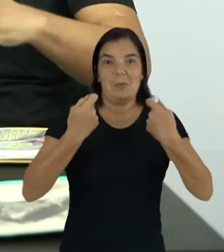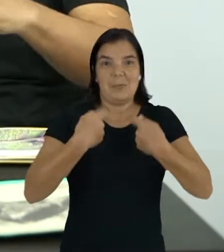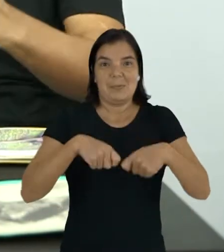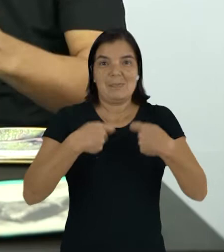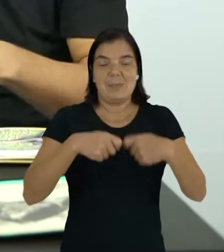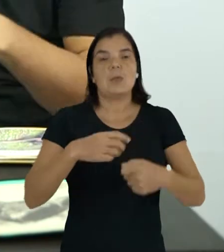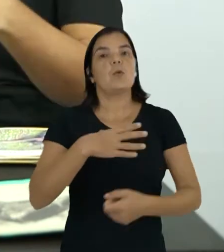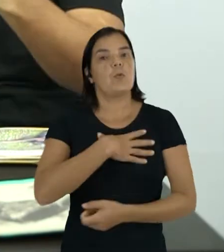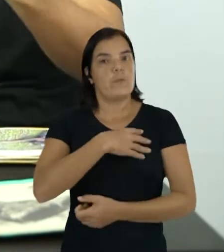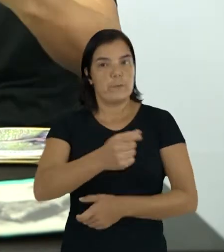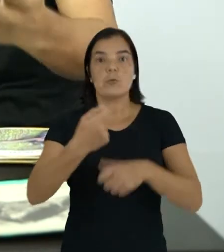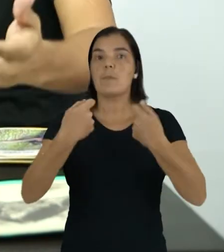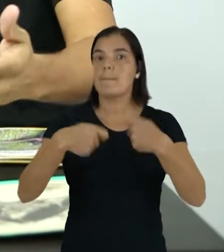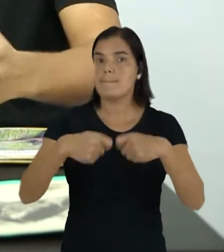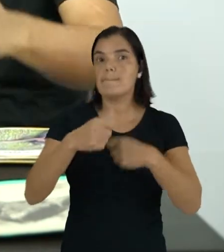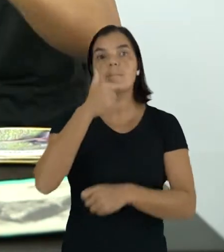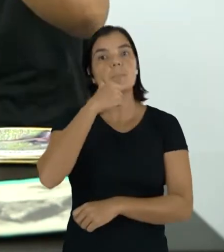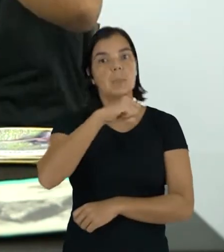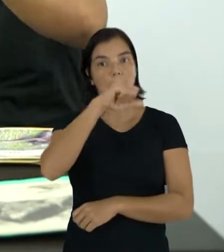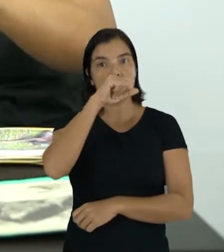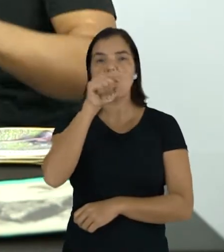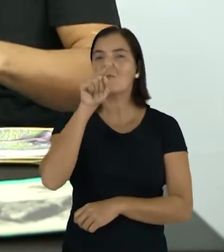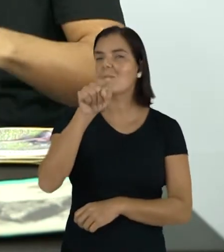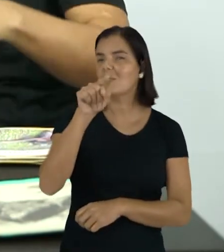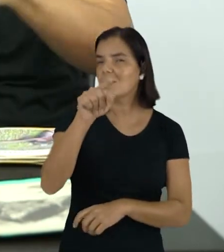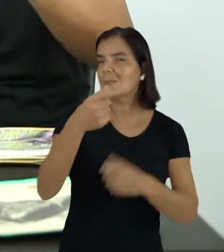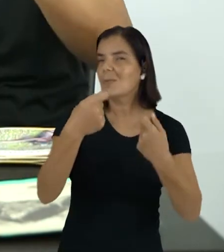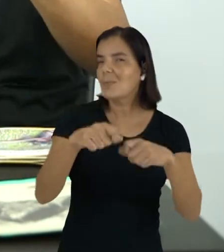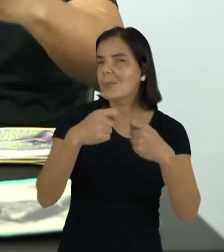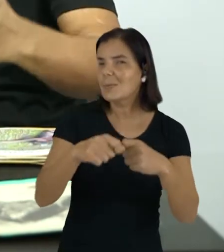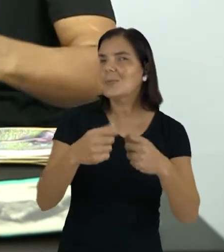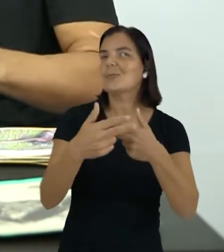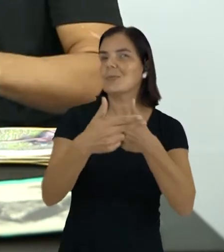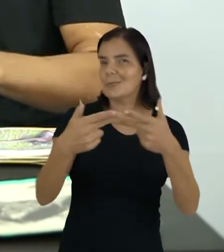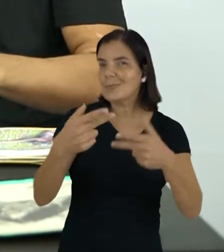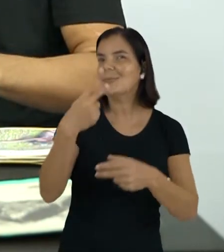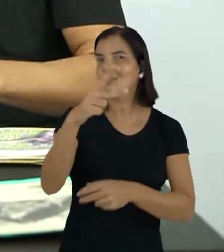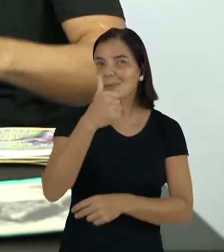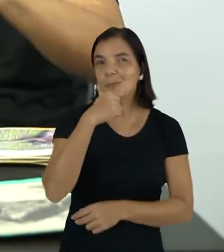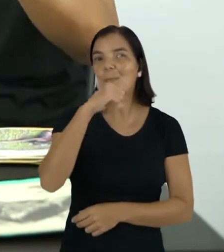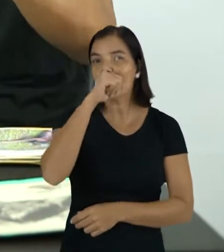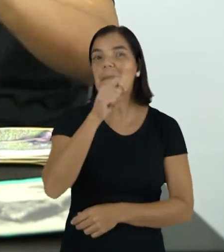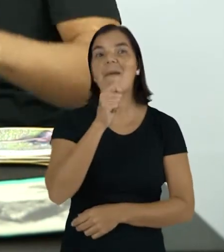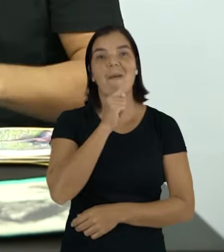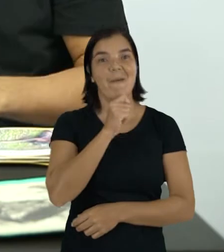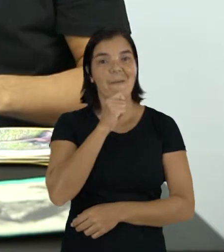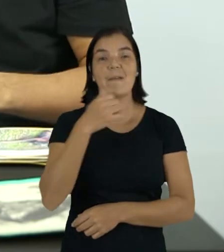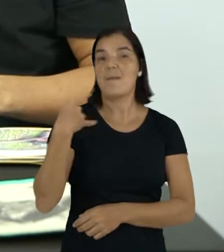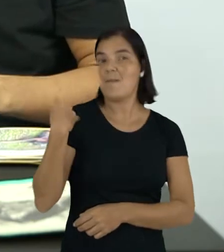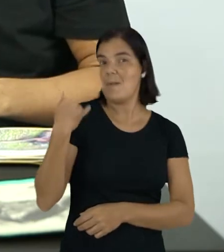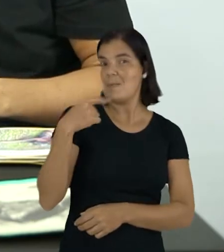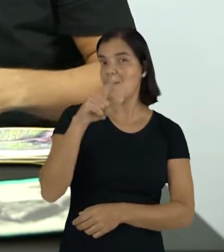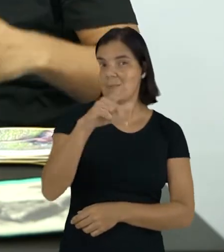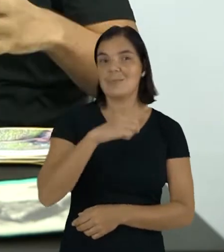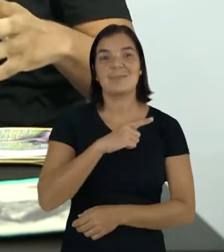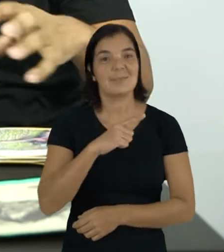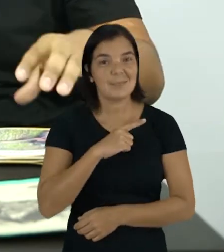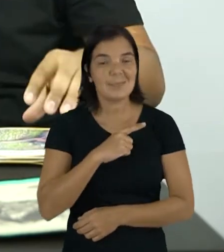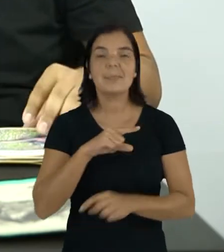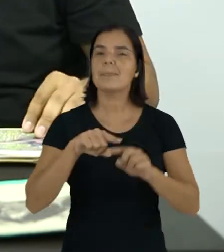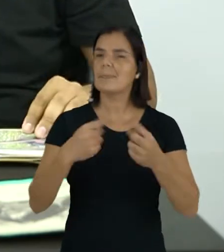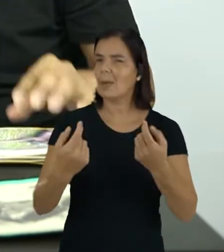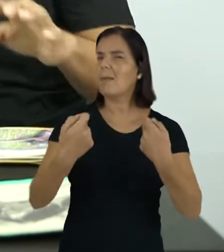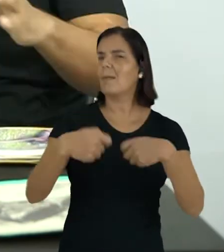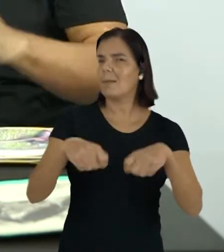O filho depende da mãe. Você, amiguinho, aí depende de algumas coisas da sua mãe ainda, mesmo com a idade que você tem, né? Então,